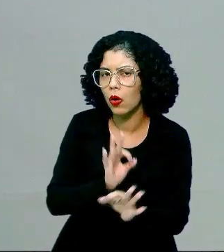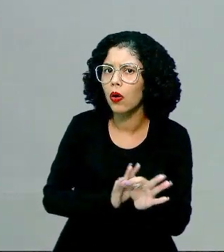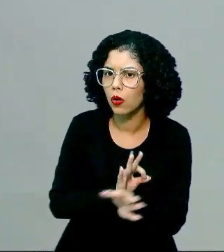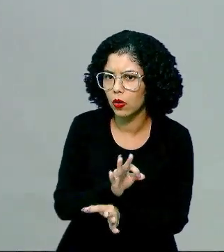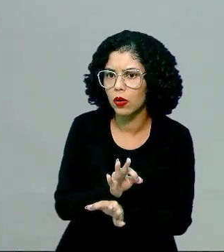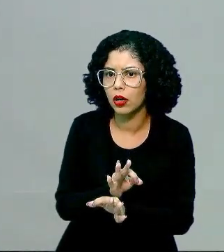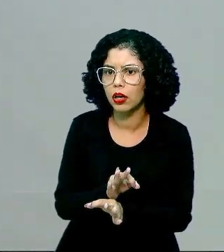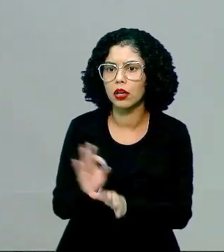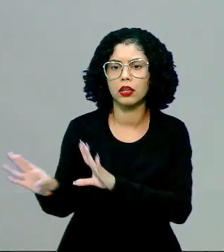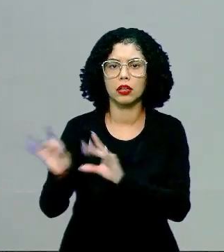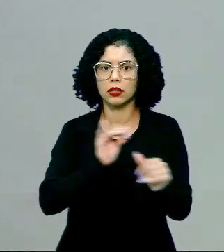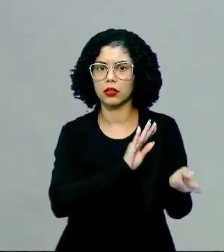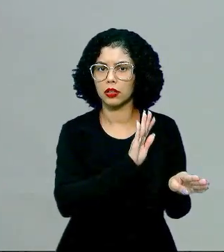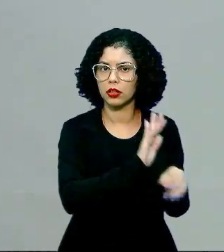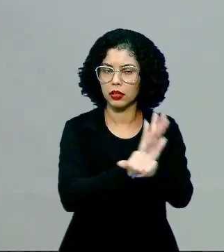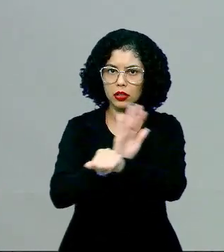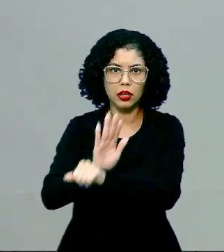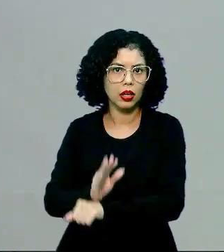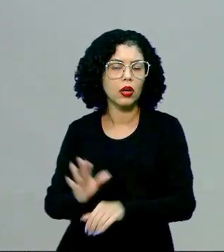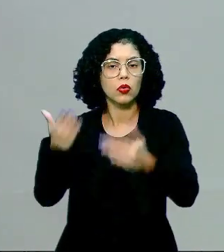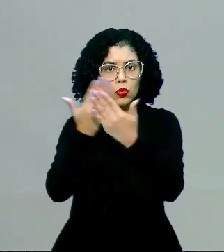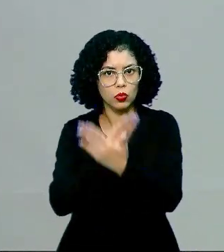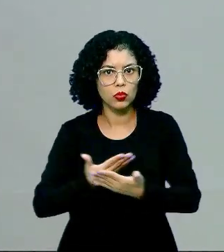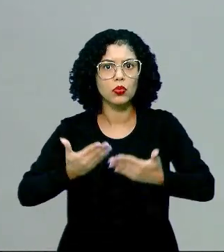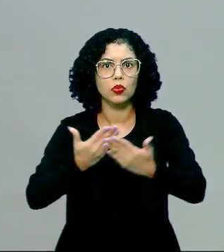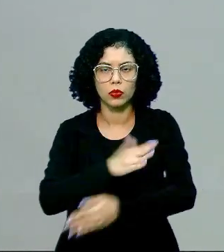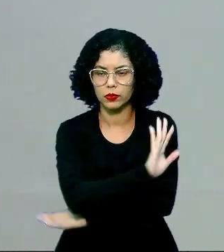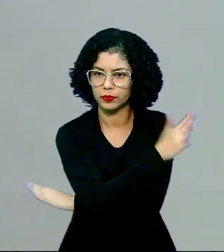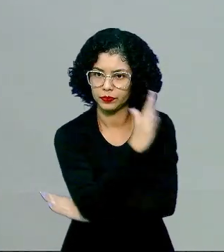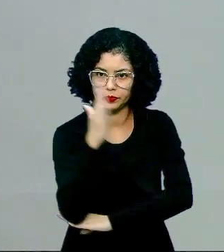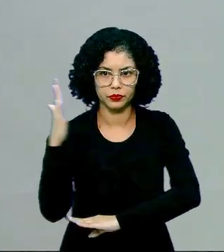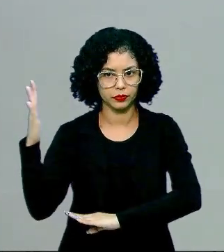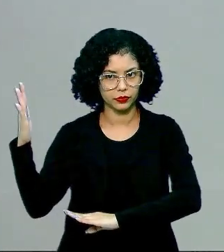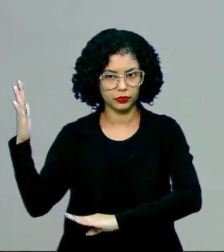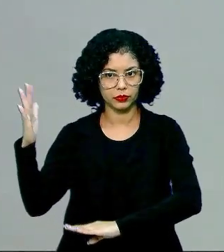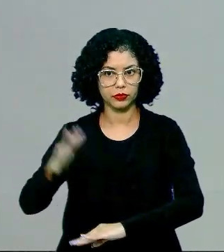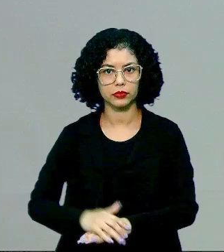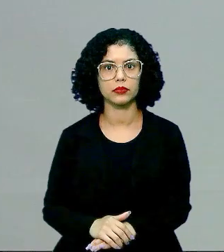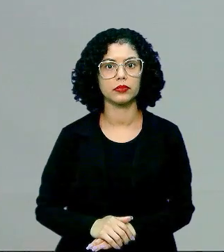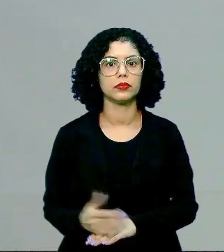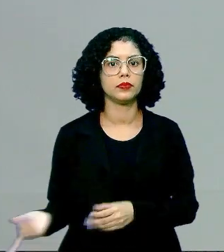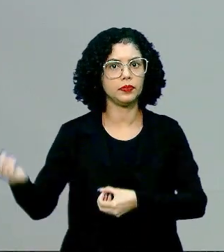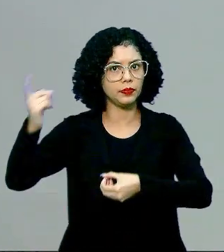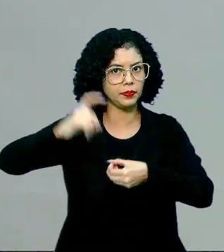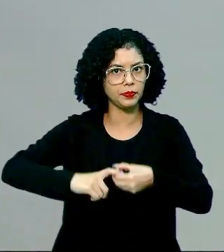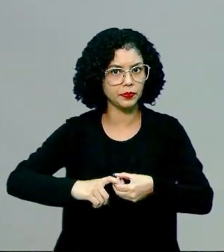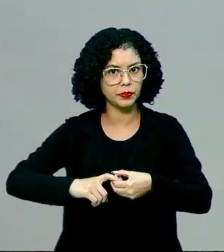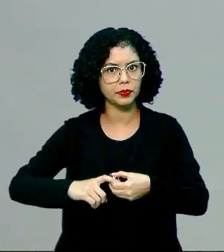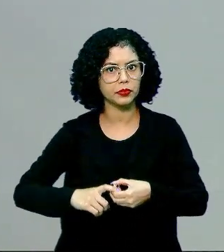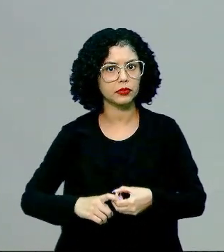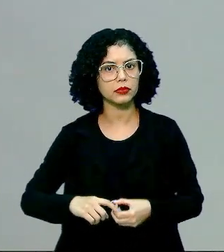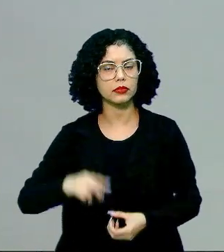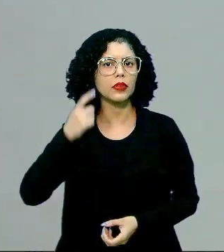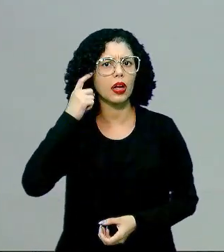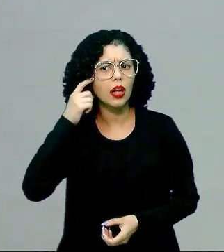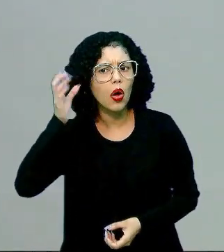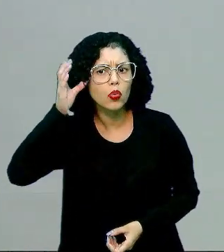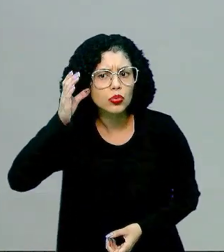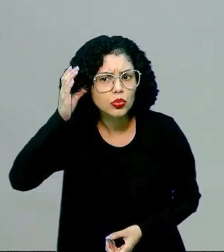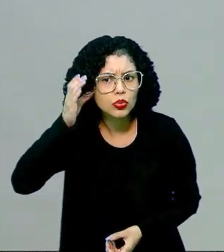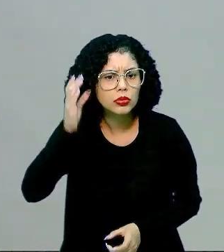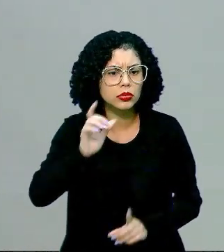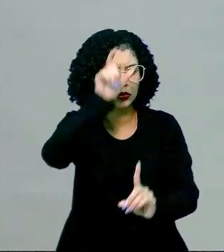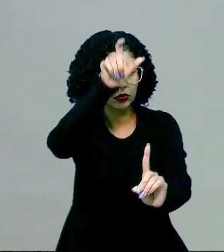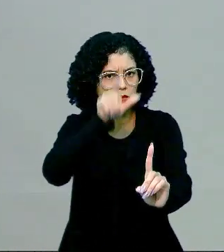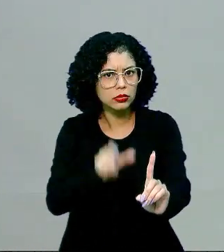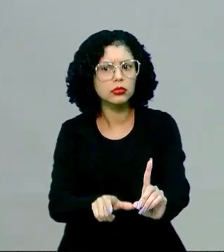medidas que venham a contribuir com a preservação ambiental, né? Que venha, digamos assim, conscientizar